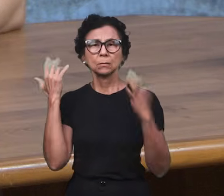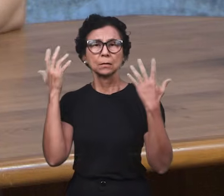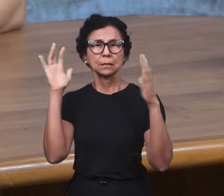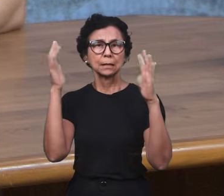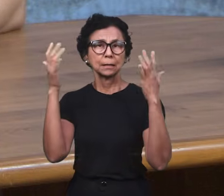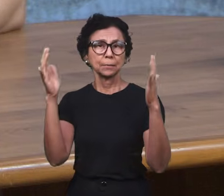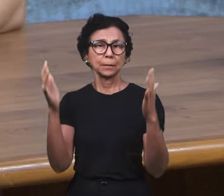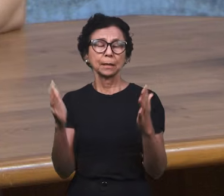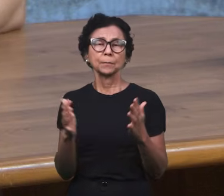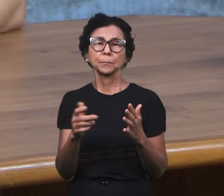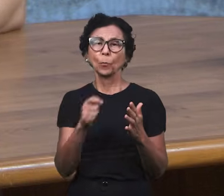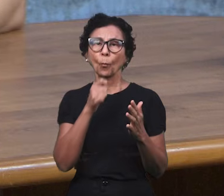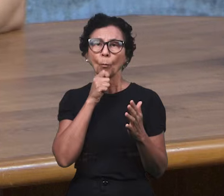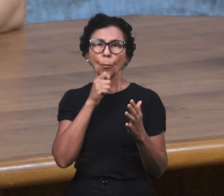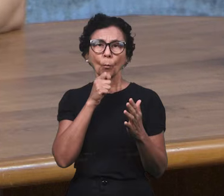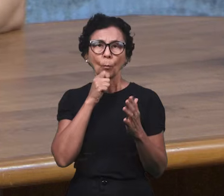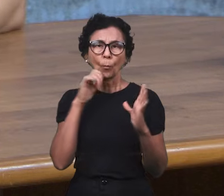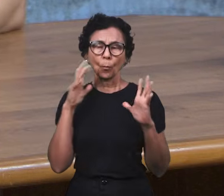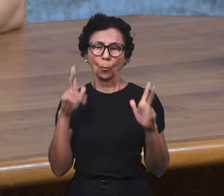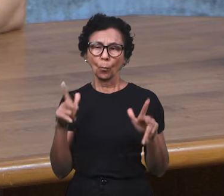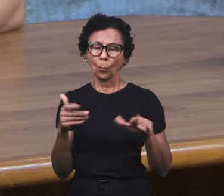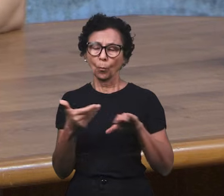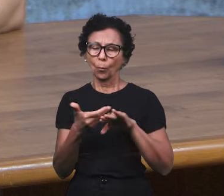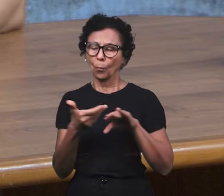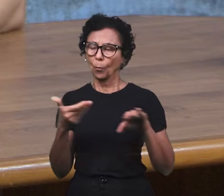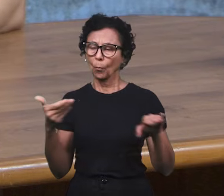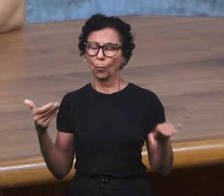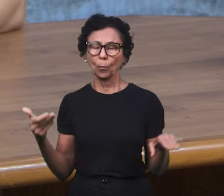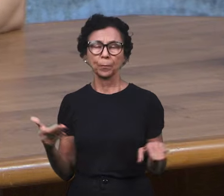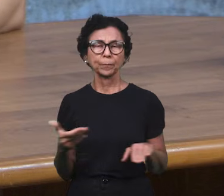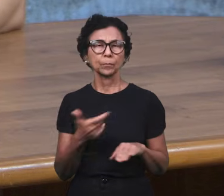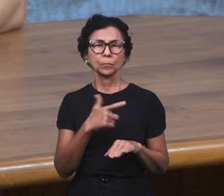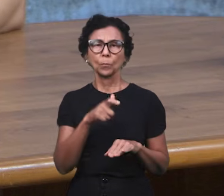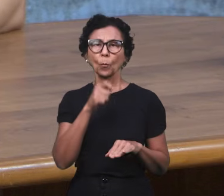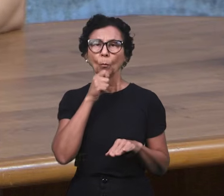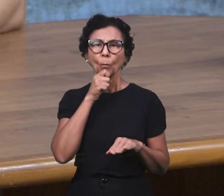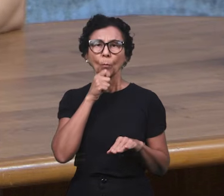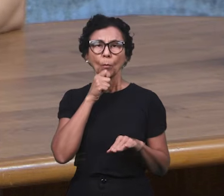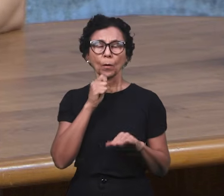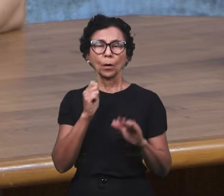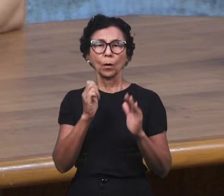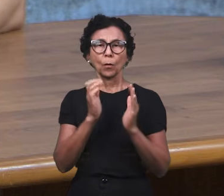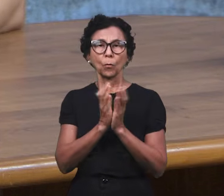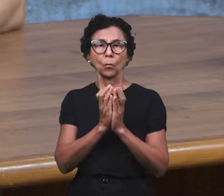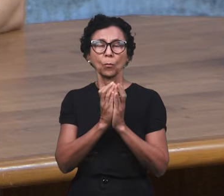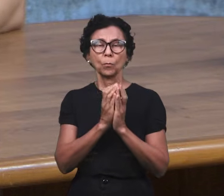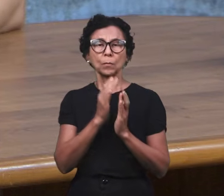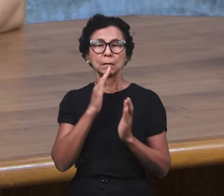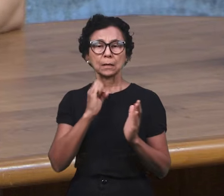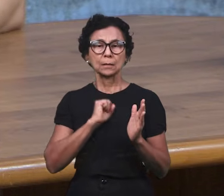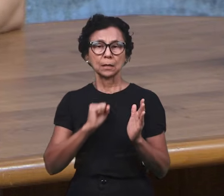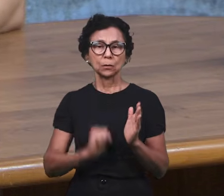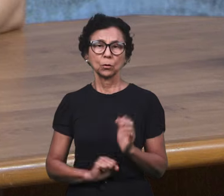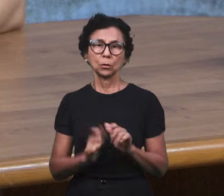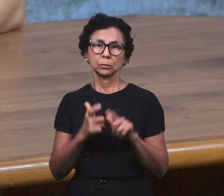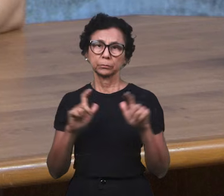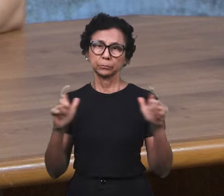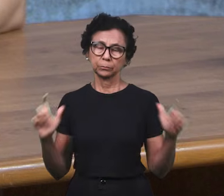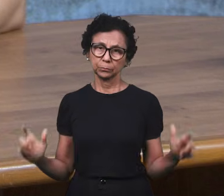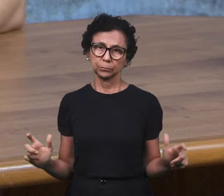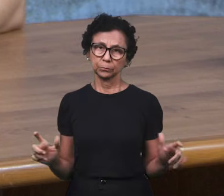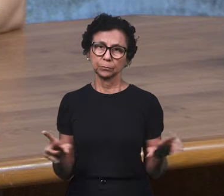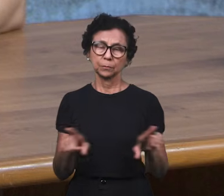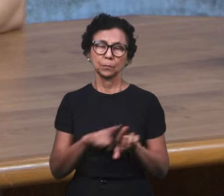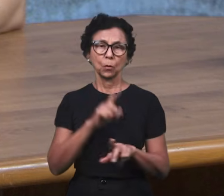tinham santificado bastantes sacerdotes e o povo se não tinha ajuntado em